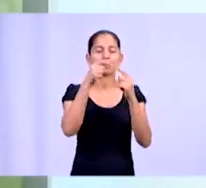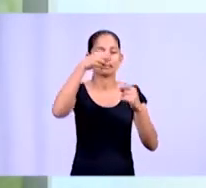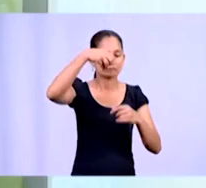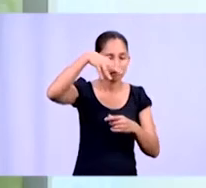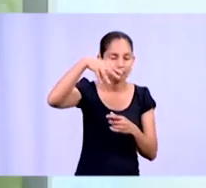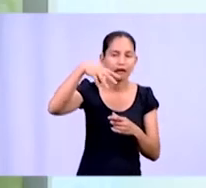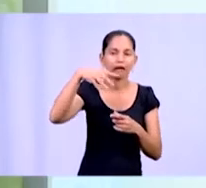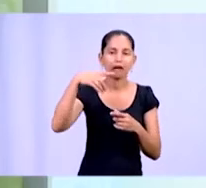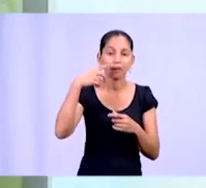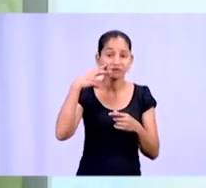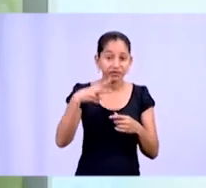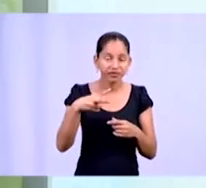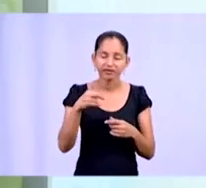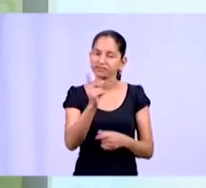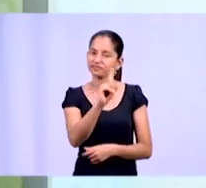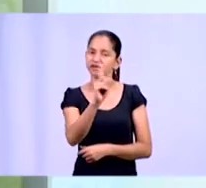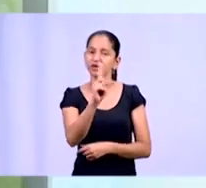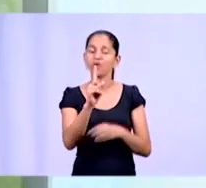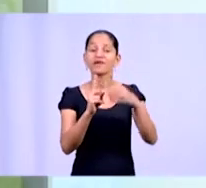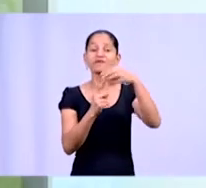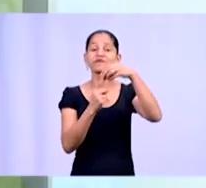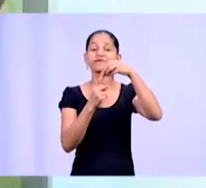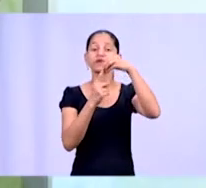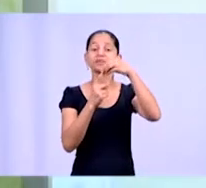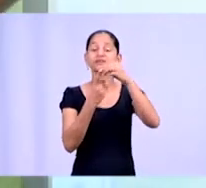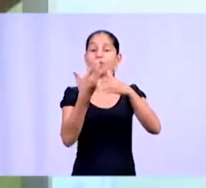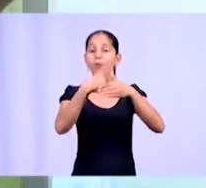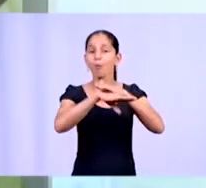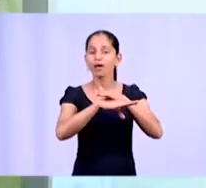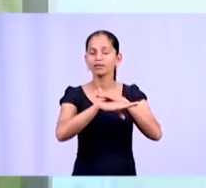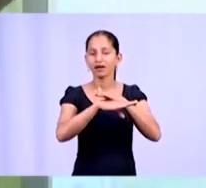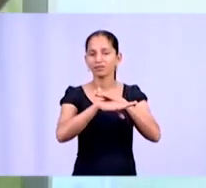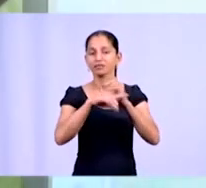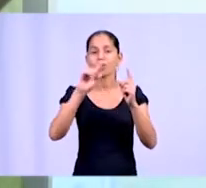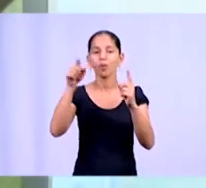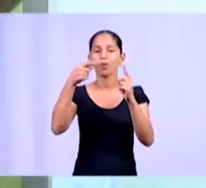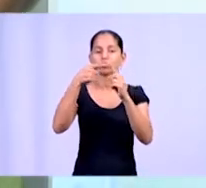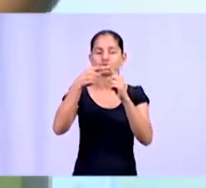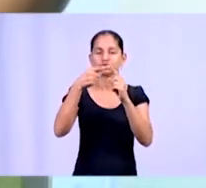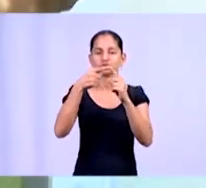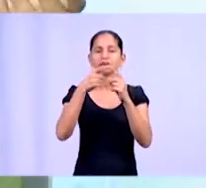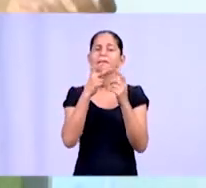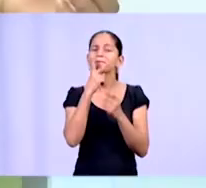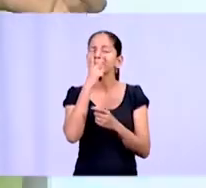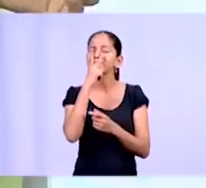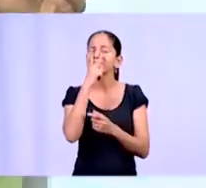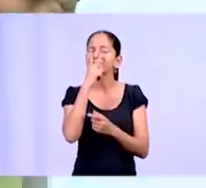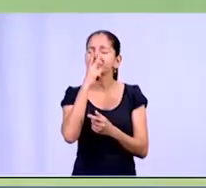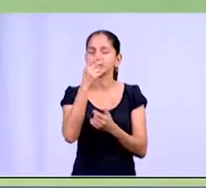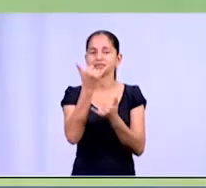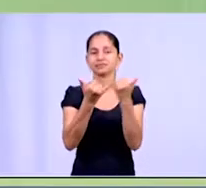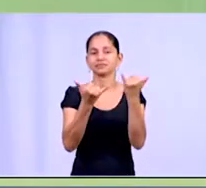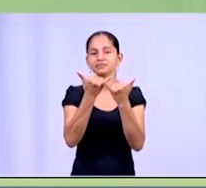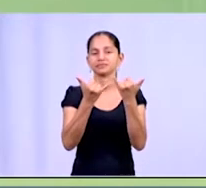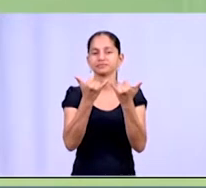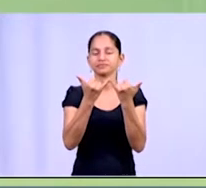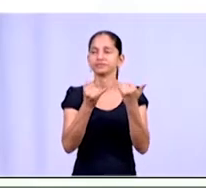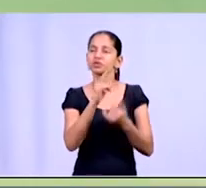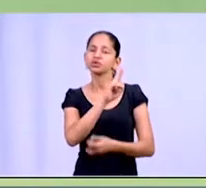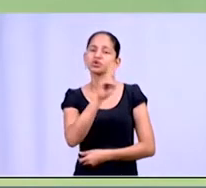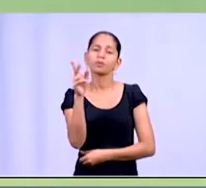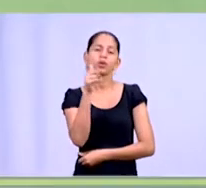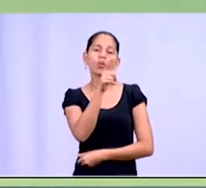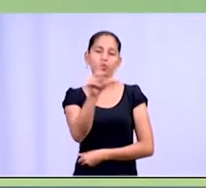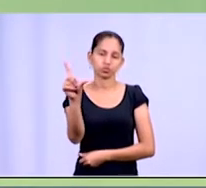guardar um estado, guardar um tipo de informação. Né? Então as válvulas eram muito parecidas com as lâmpadas. Né? Tinha um outro nome, mas